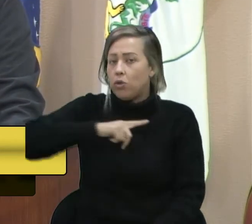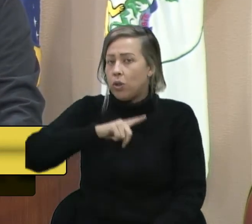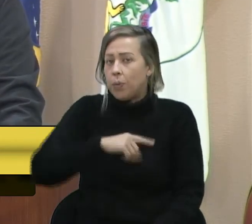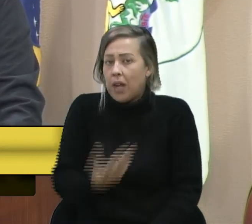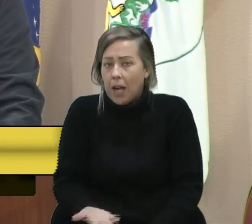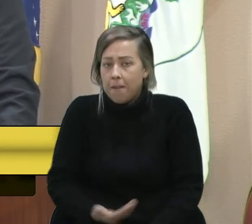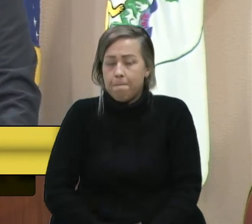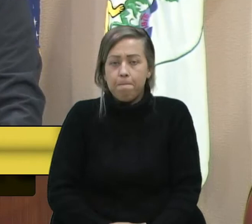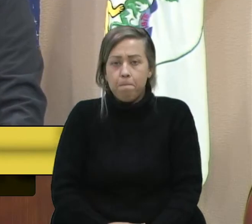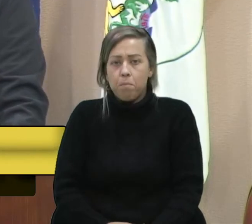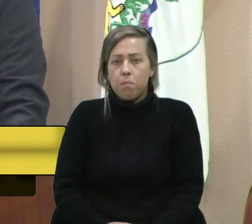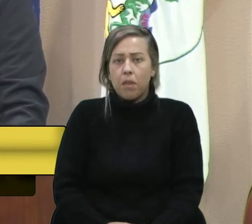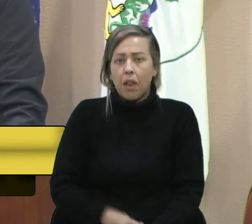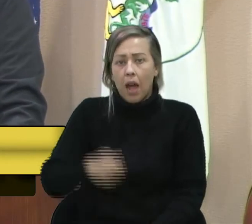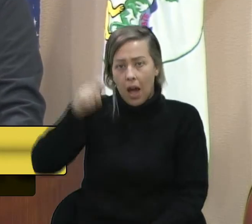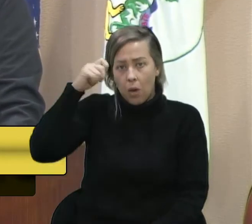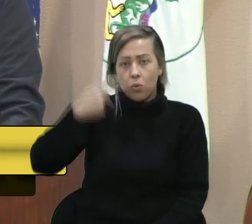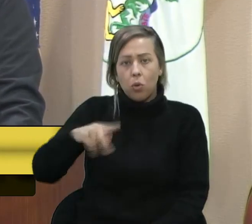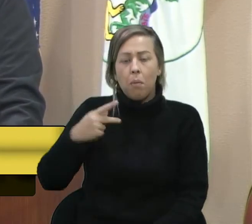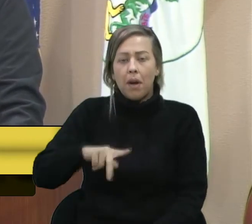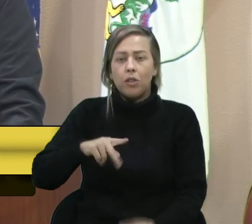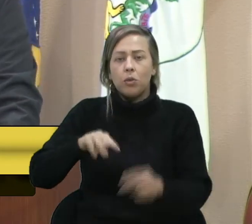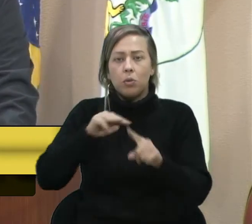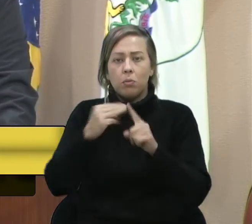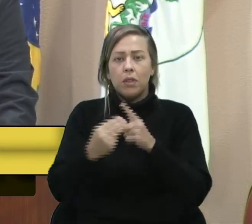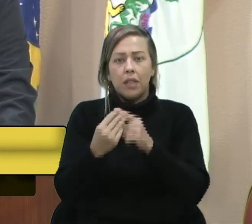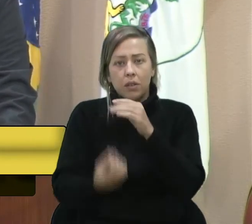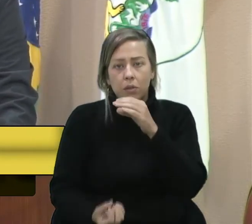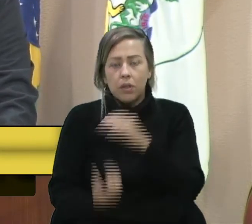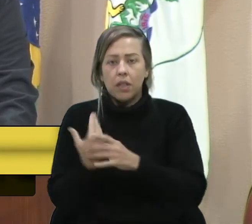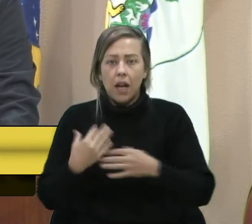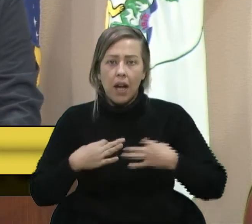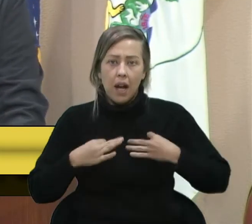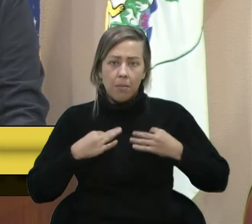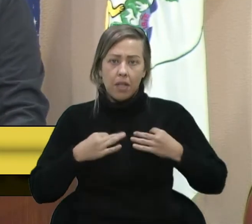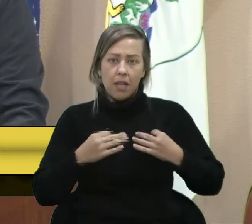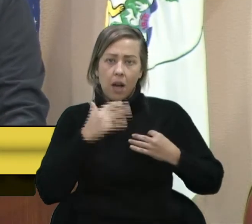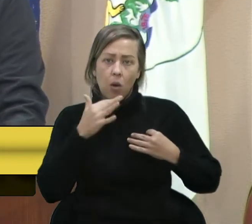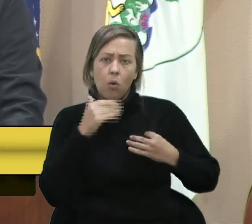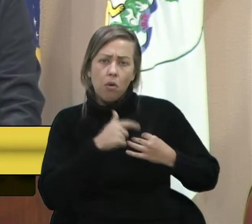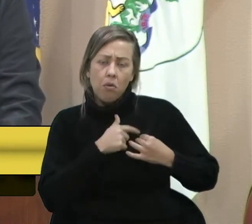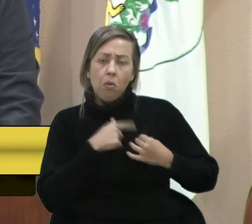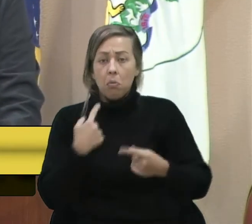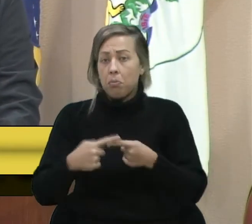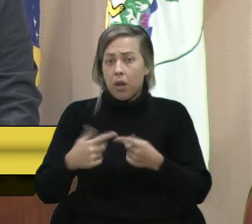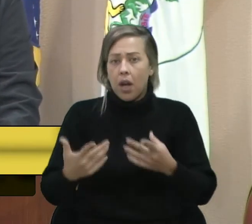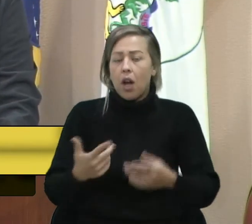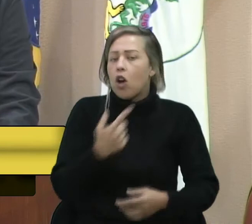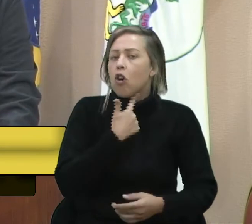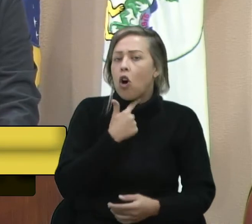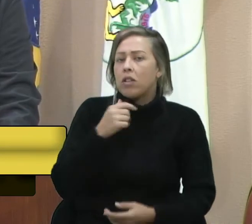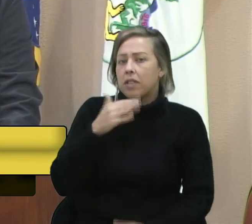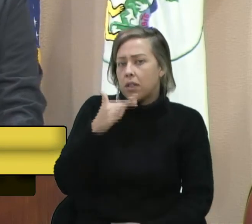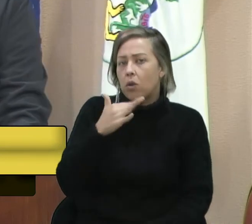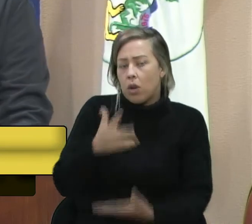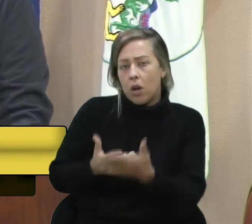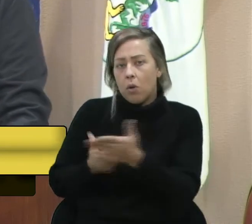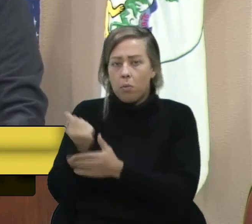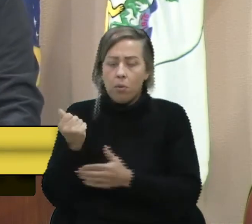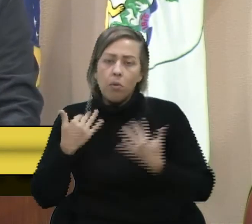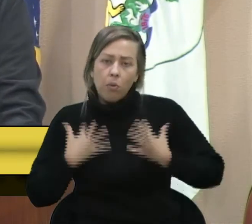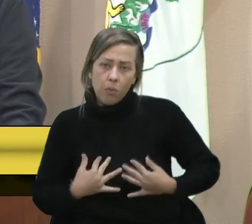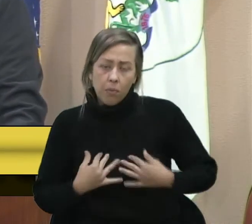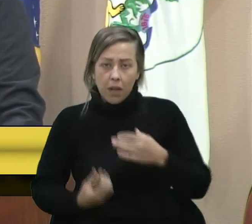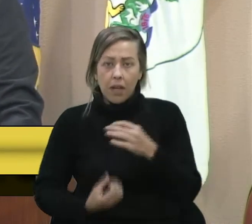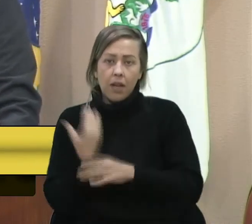demanda. Então, automaticamente, o mercado cria. A tua camiseta dessa cor foi criada por quê? Porque alguém gosta dessa cor e comprou essa camiseta e